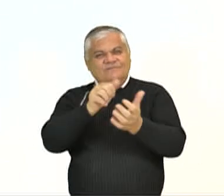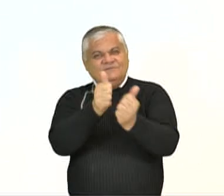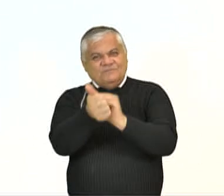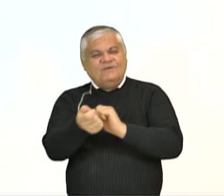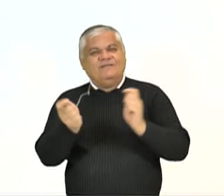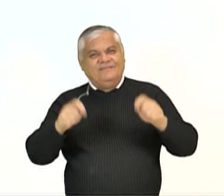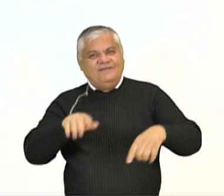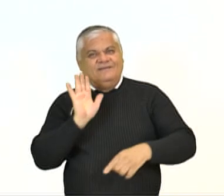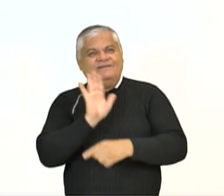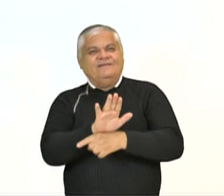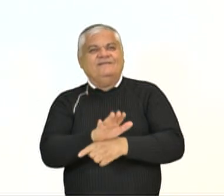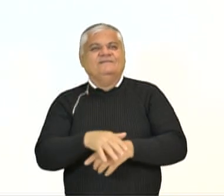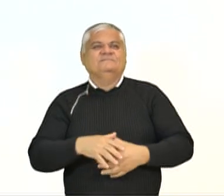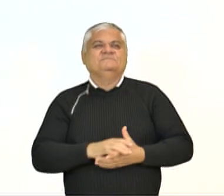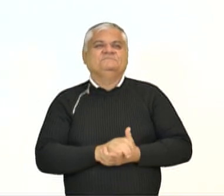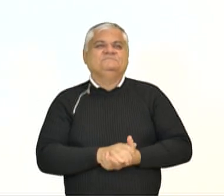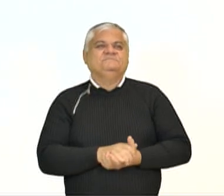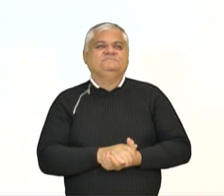para favorecer.